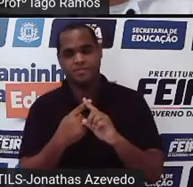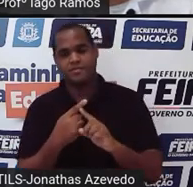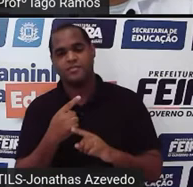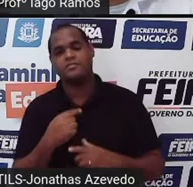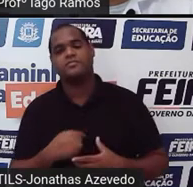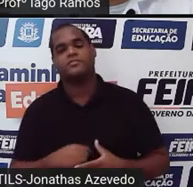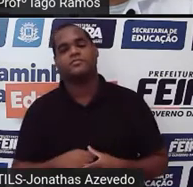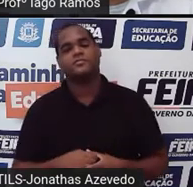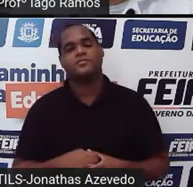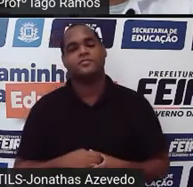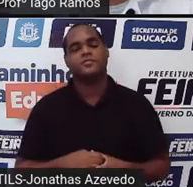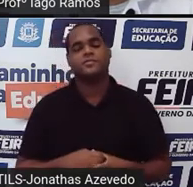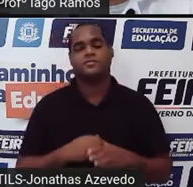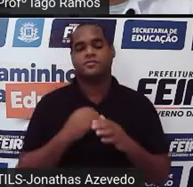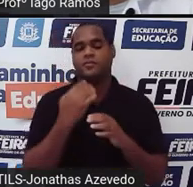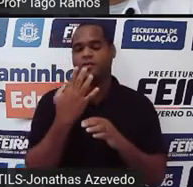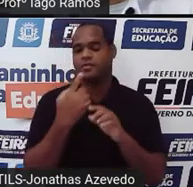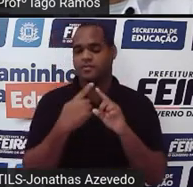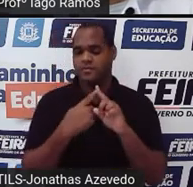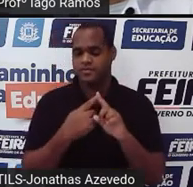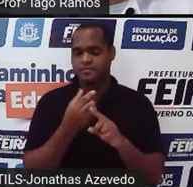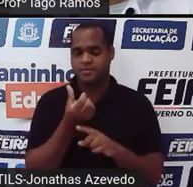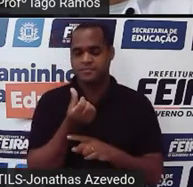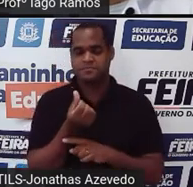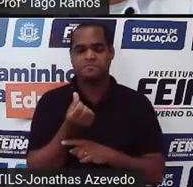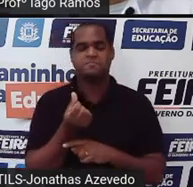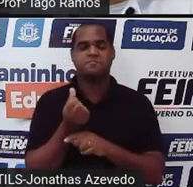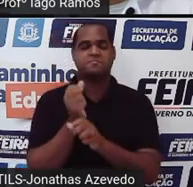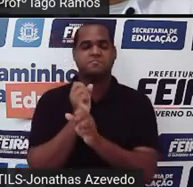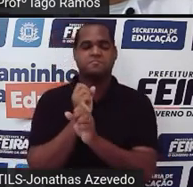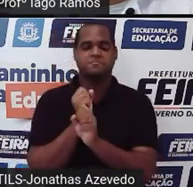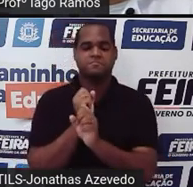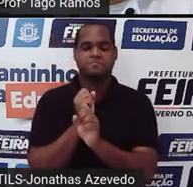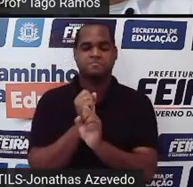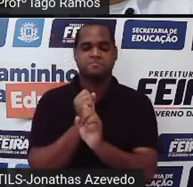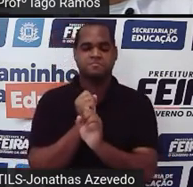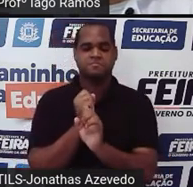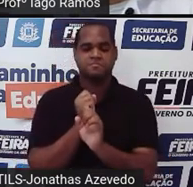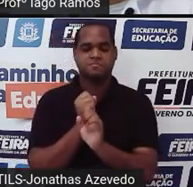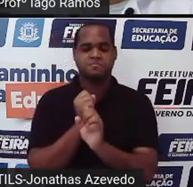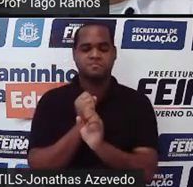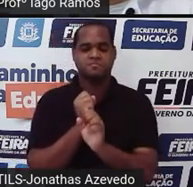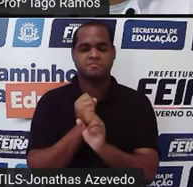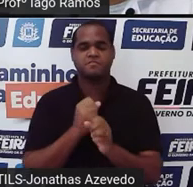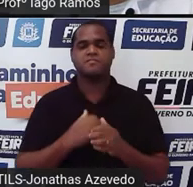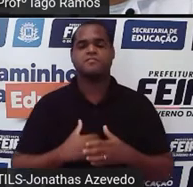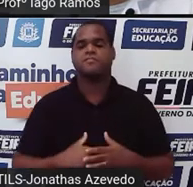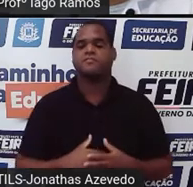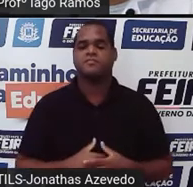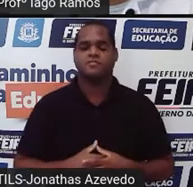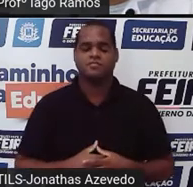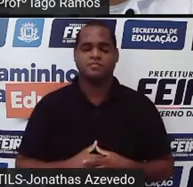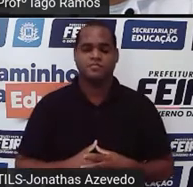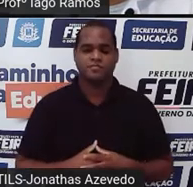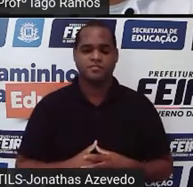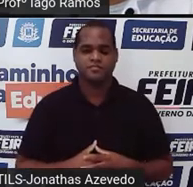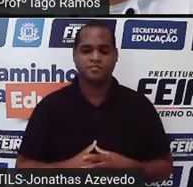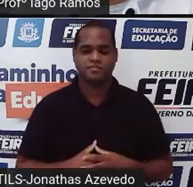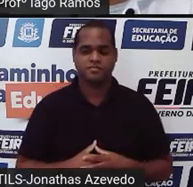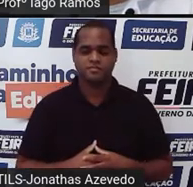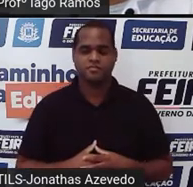ó oito mais quatro aqui 12:12 mais quatro aqui 16